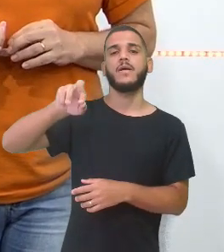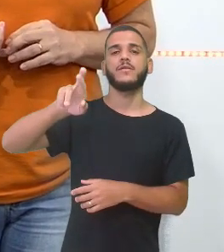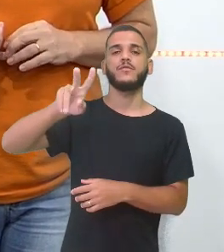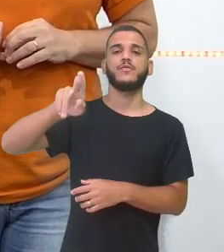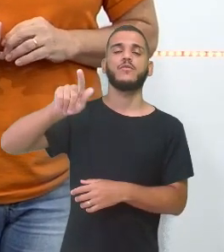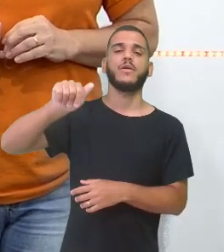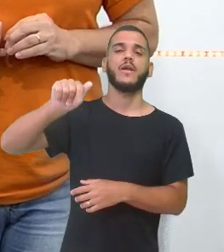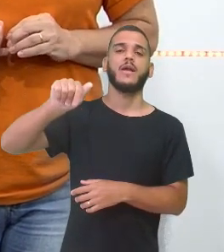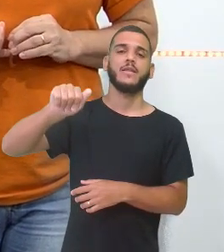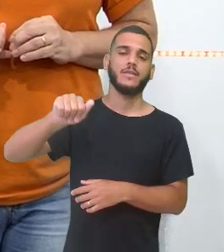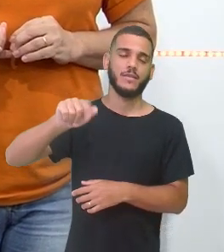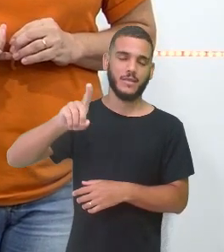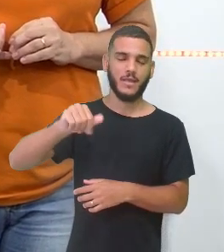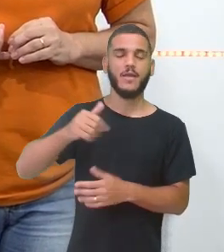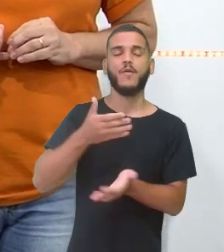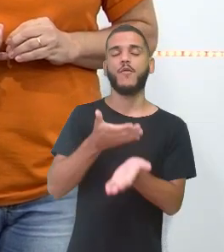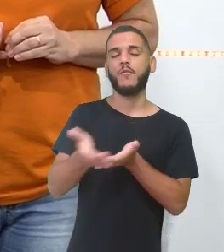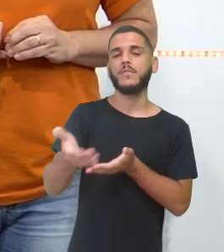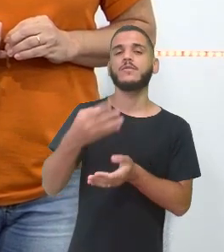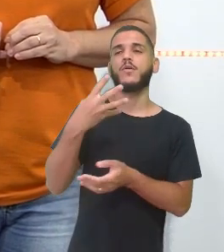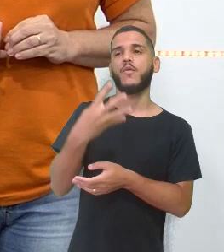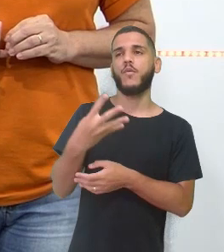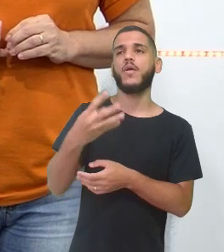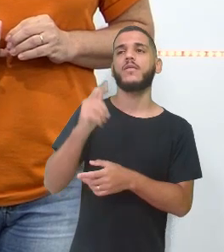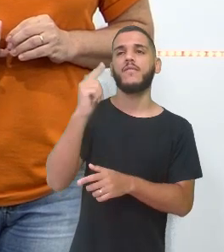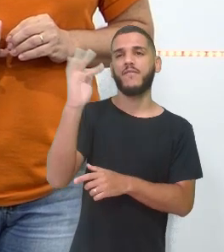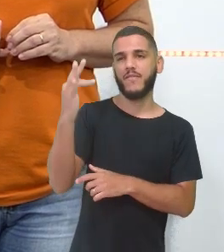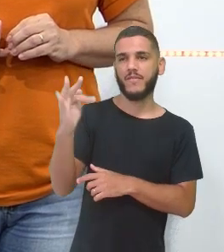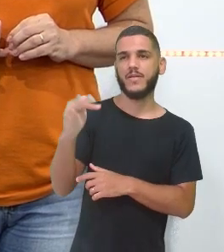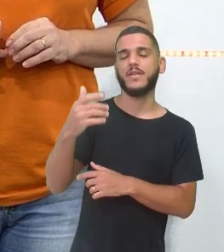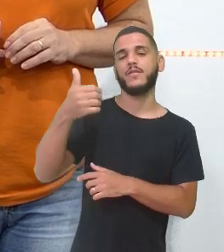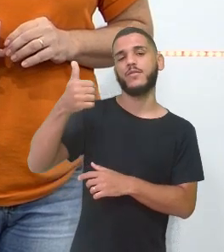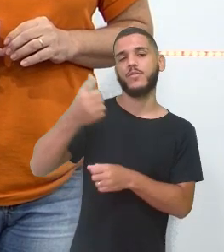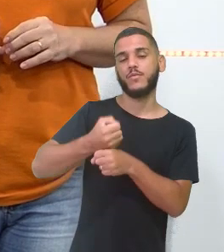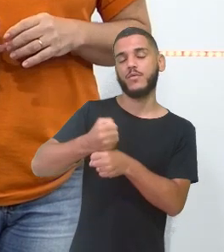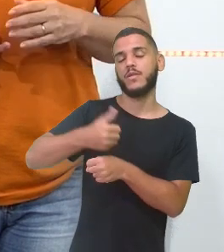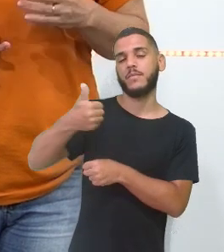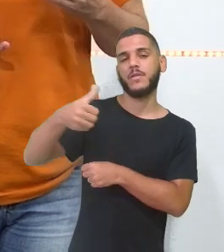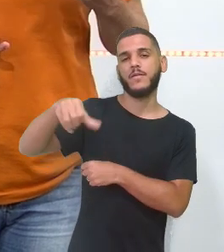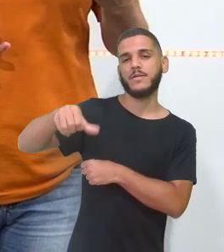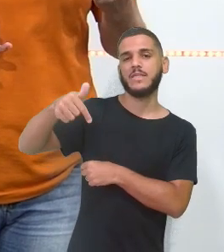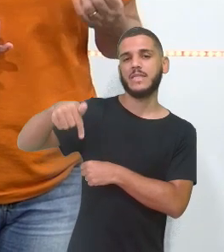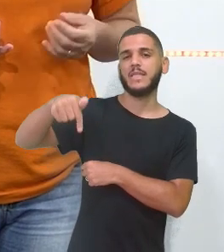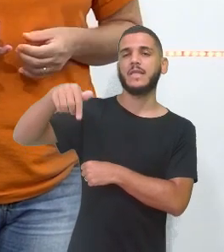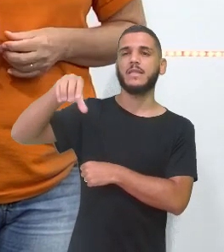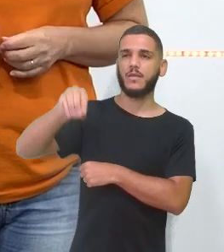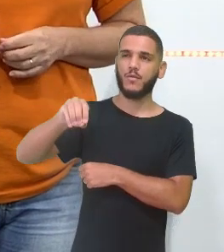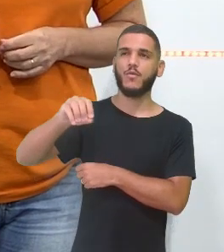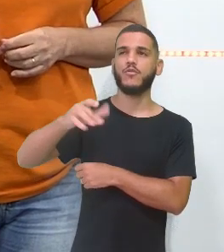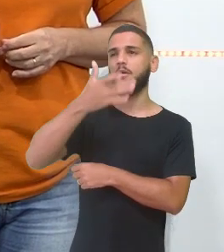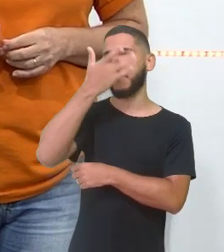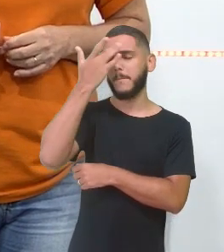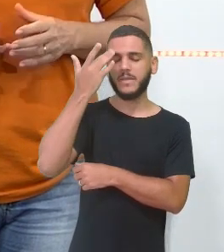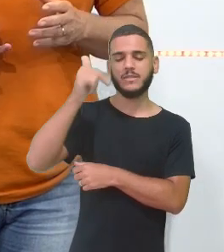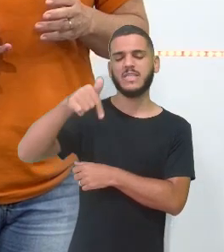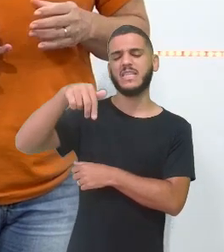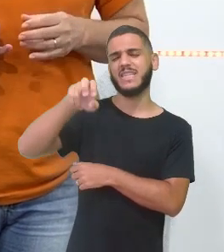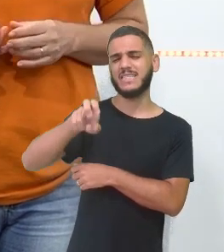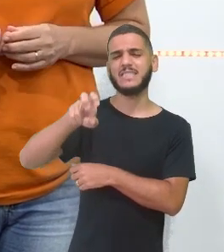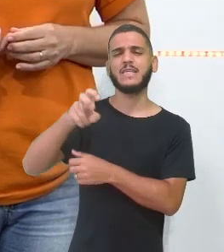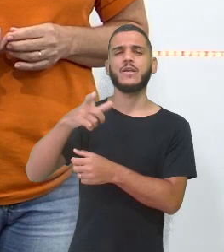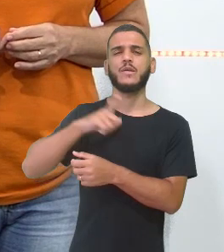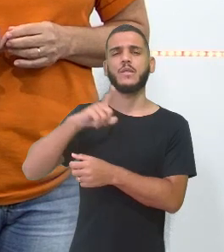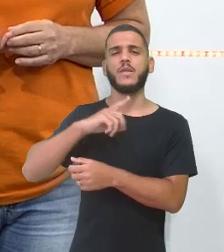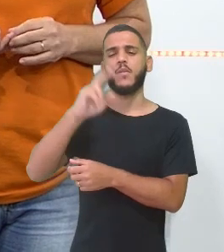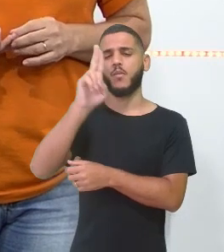de 1978. Cerca de 75 pessoas fantasiadas percorreram as ruas do bairro de São José, na área central